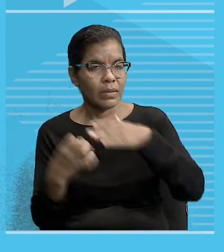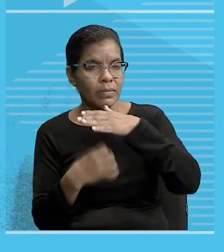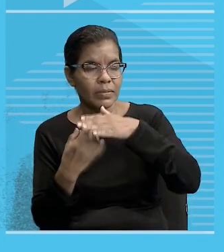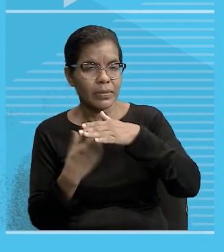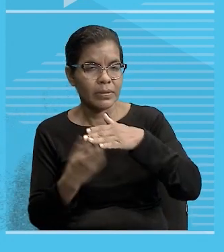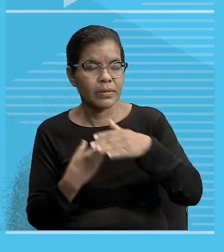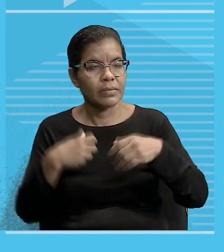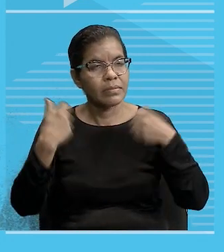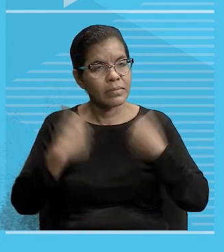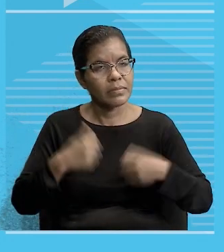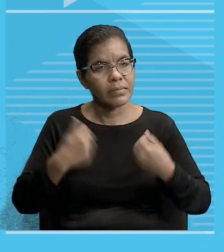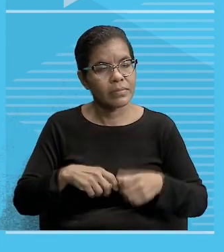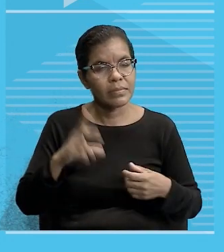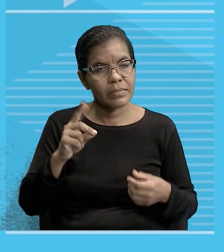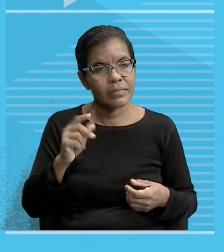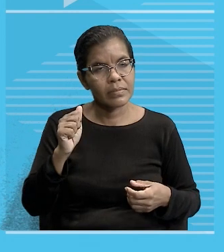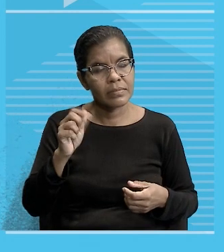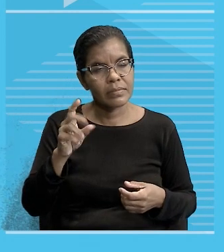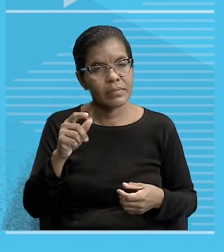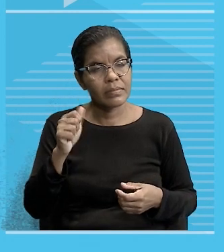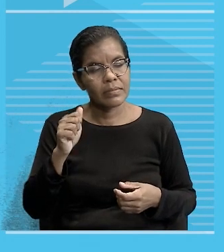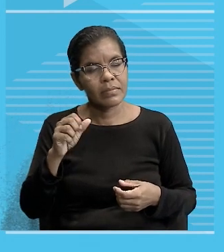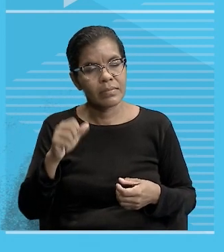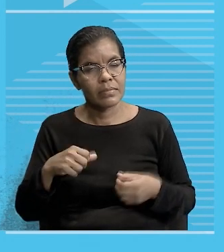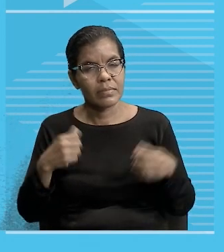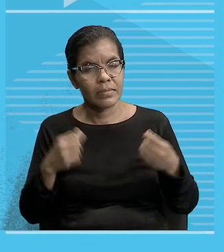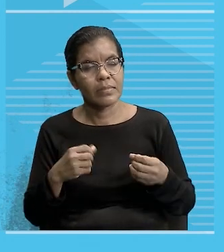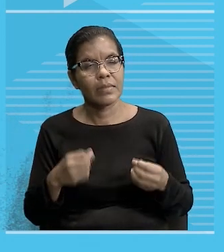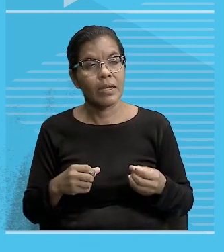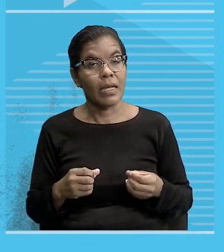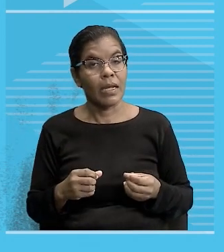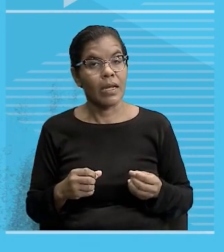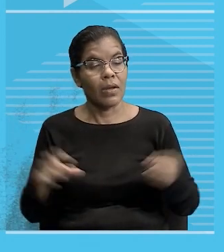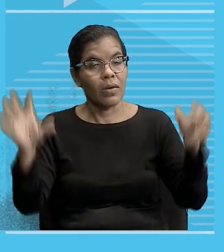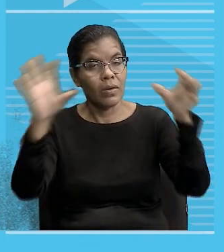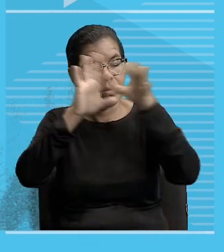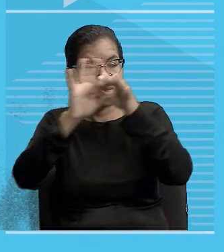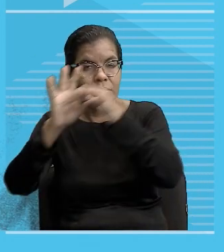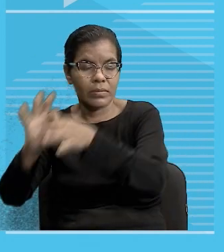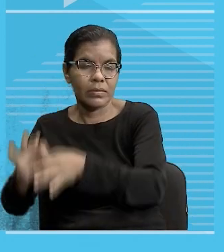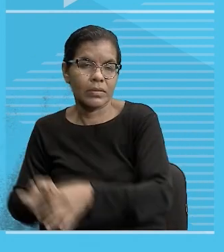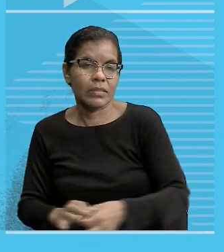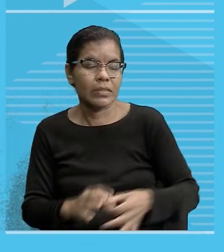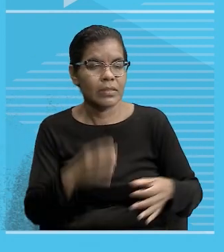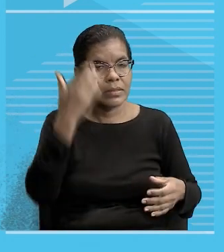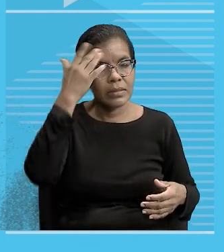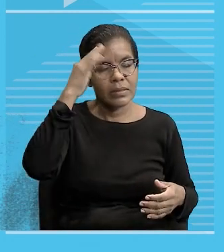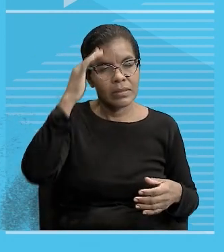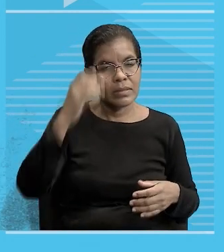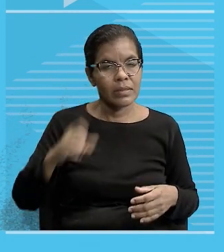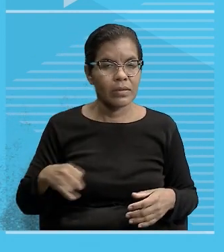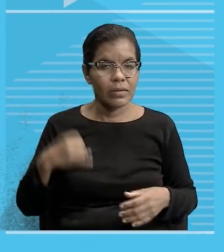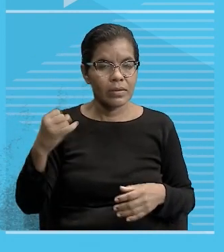para manter conexões e saber suas principais características